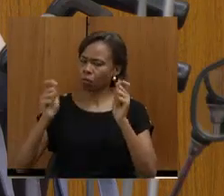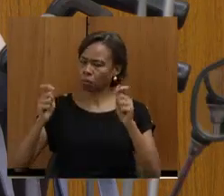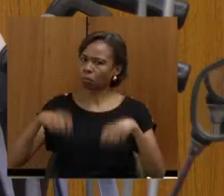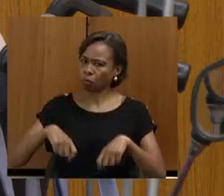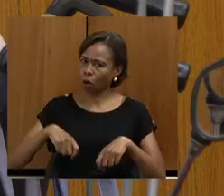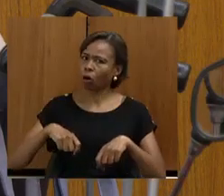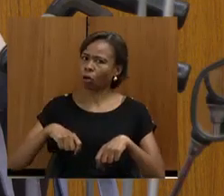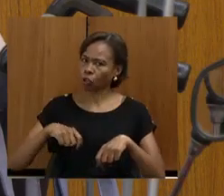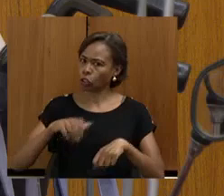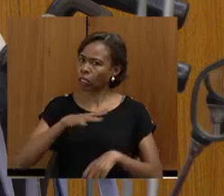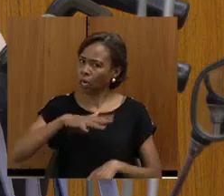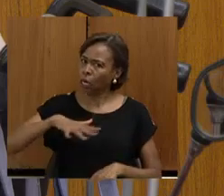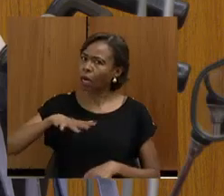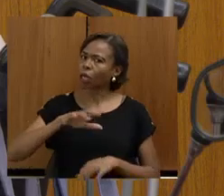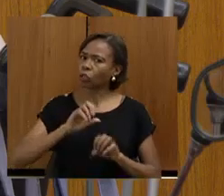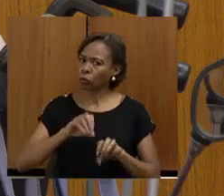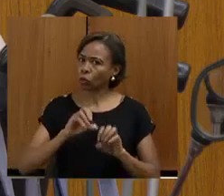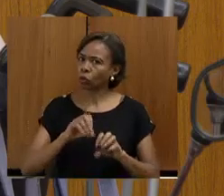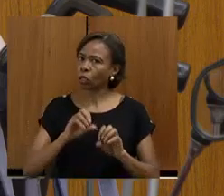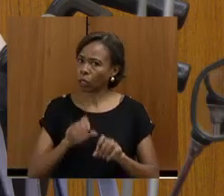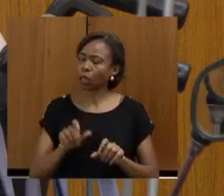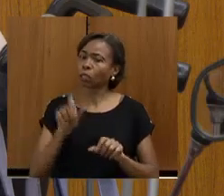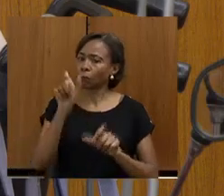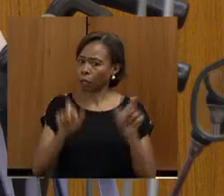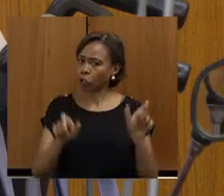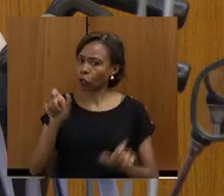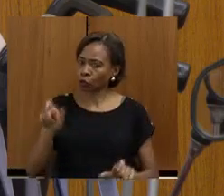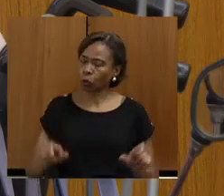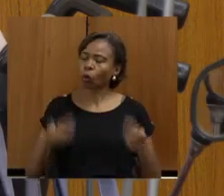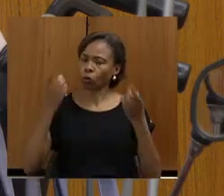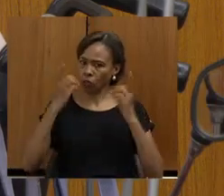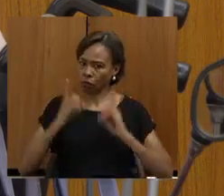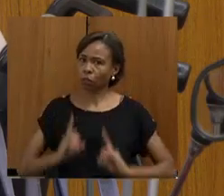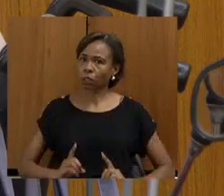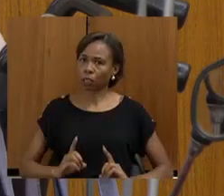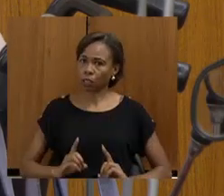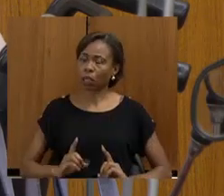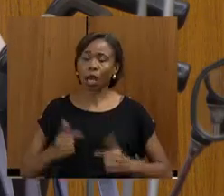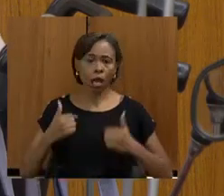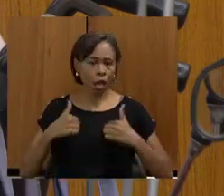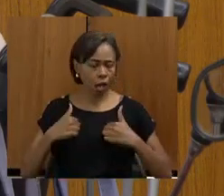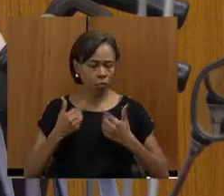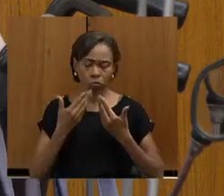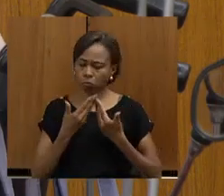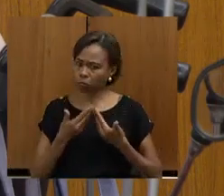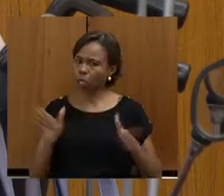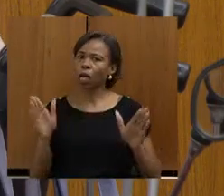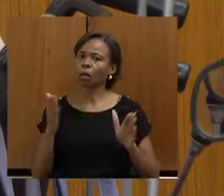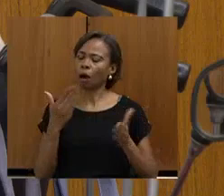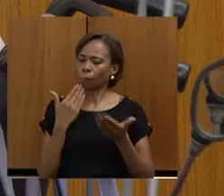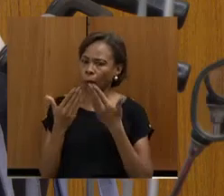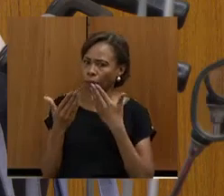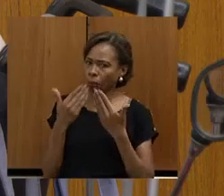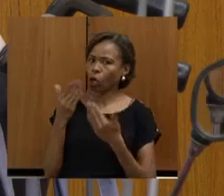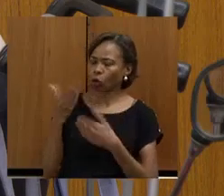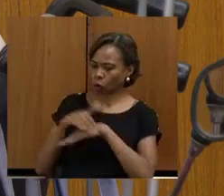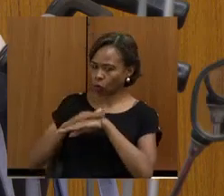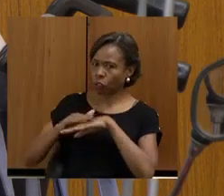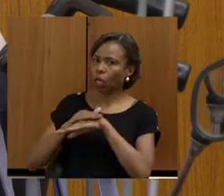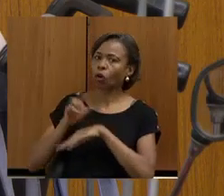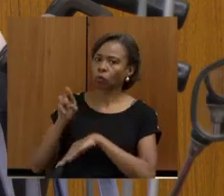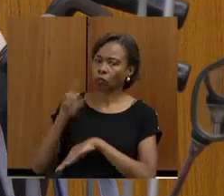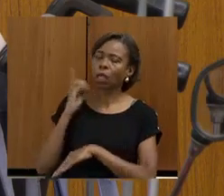um todo na educação pessoa com deficiência. Estou aberto ao diálogo com você, meu deputado, porque,